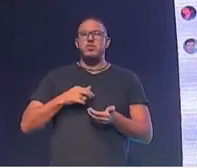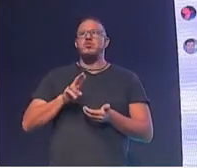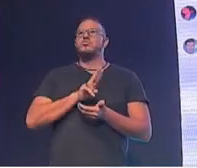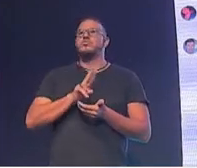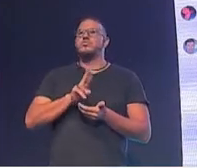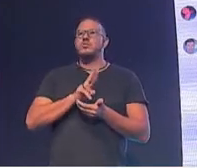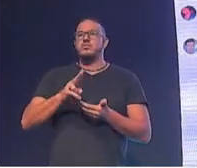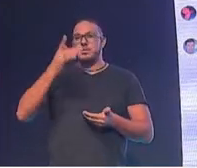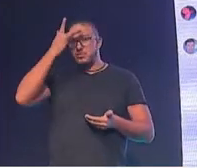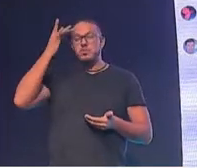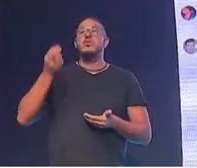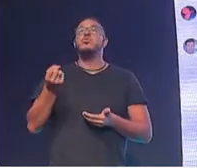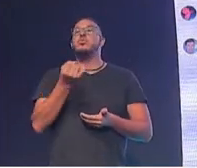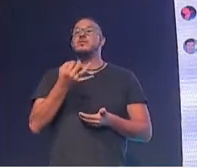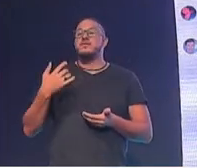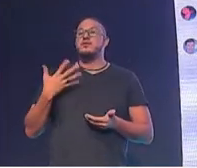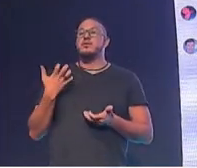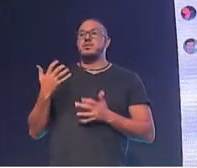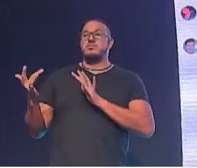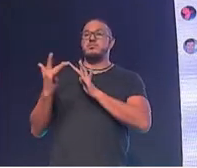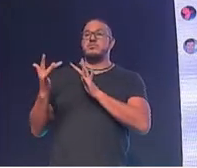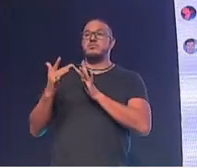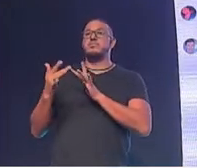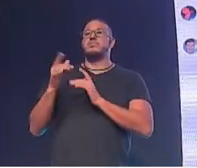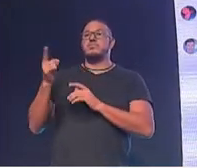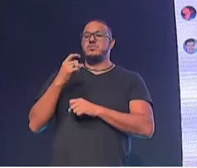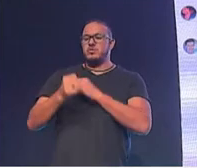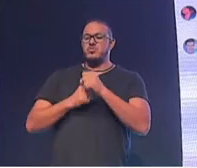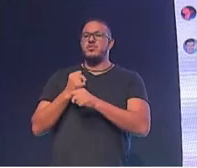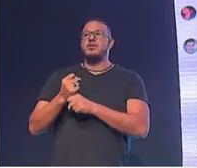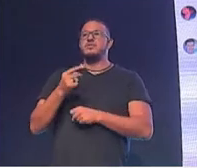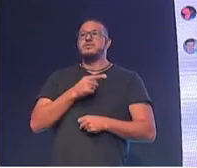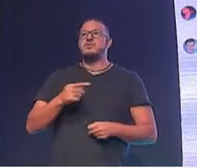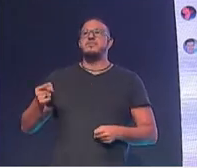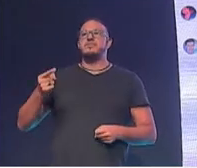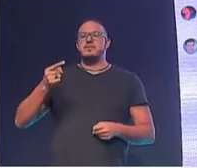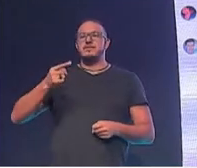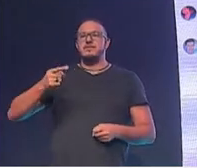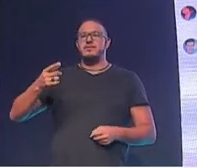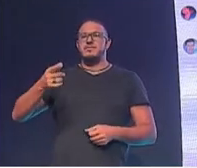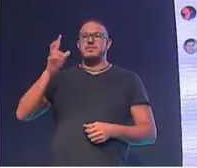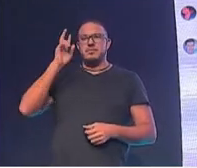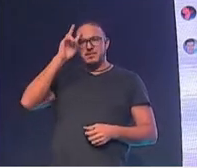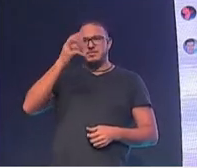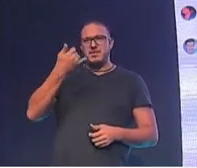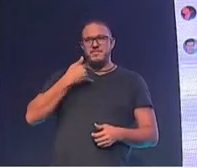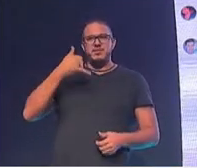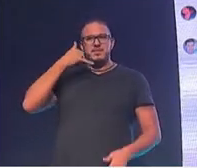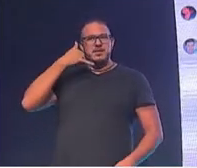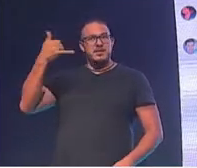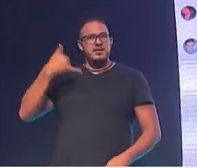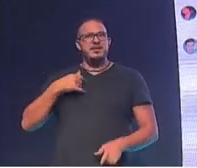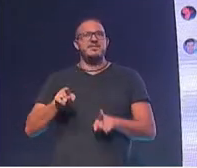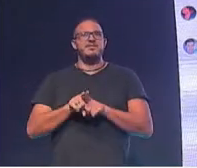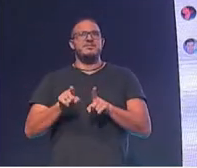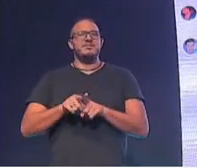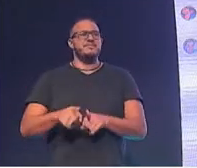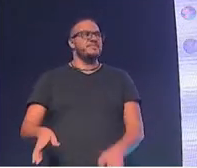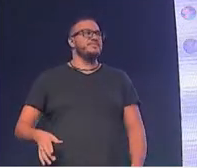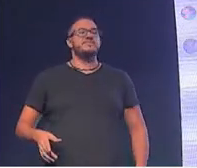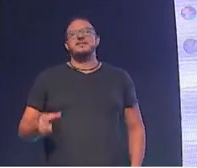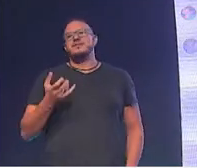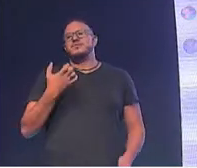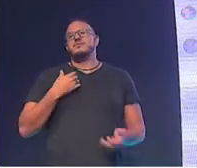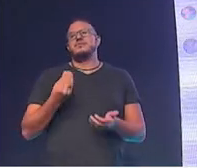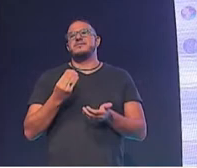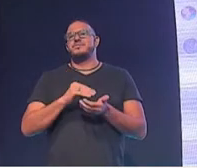pessoa, quantas vezes eu quero entrar em contato com ela no ano, no mês, na semana, ele me lembra de ligar para ela também. Então, vou colocando. Se eu quiser